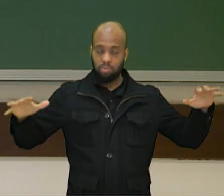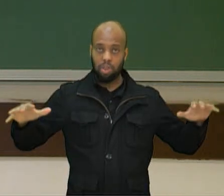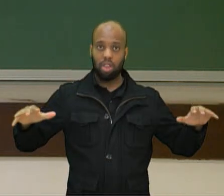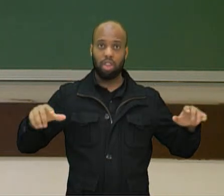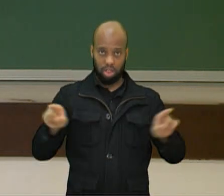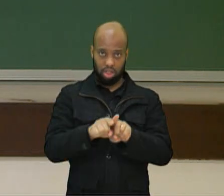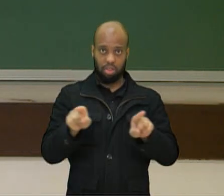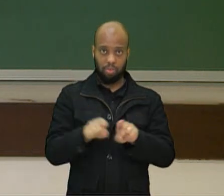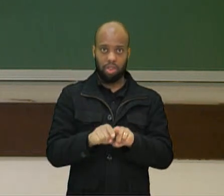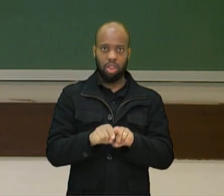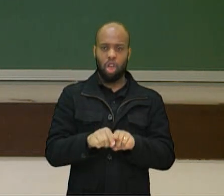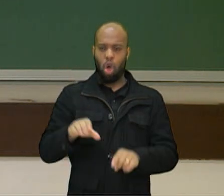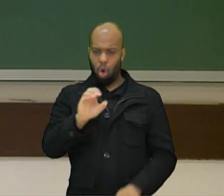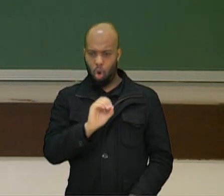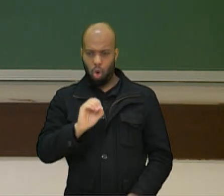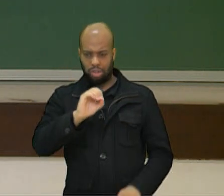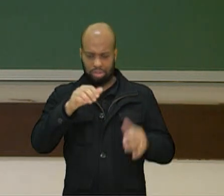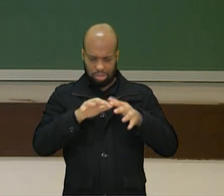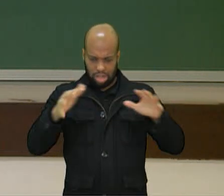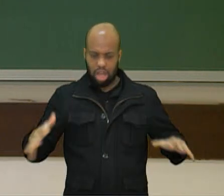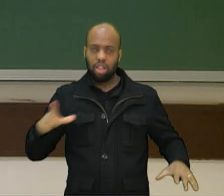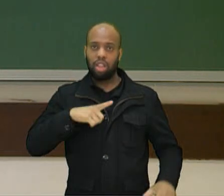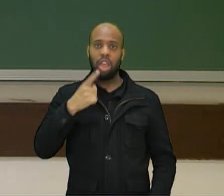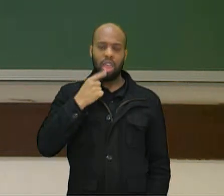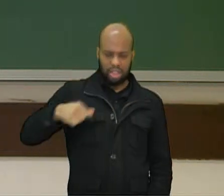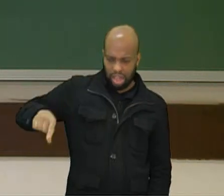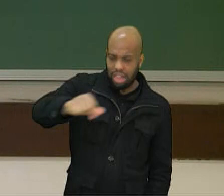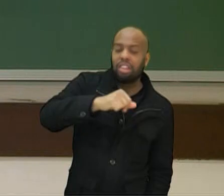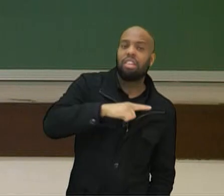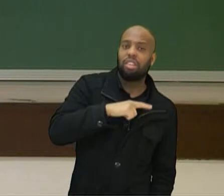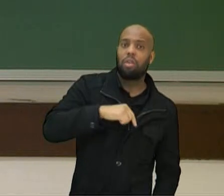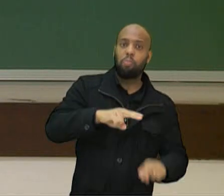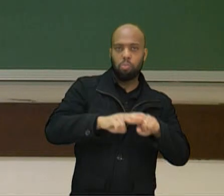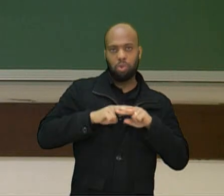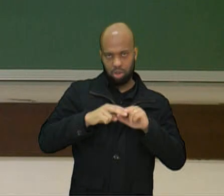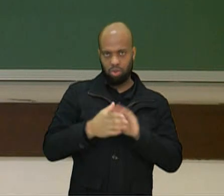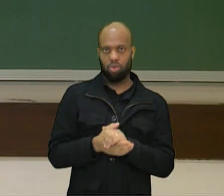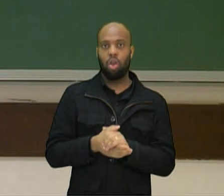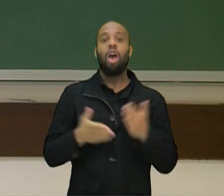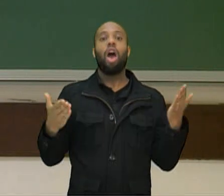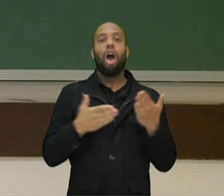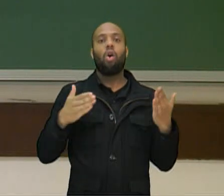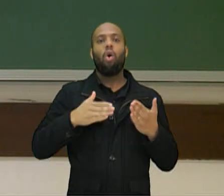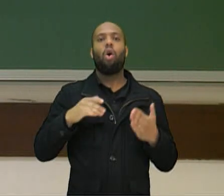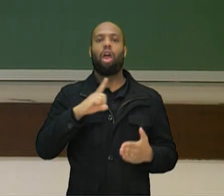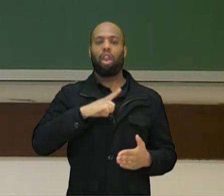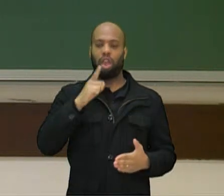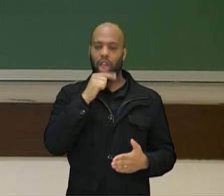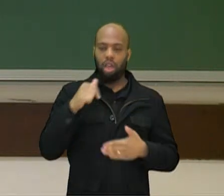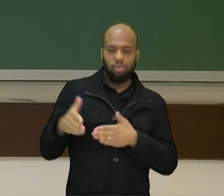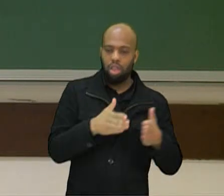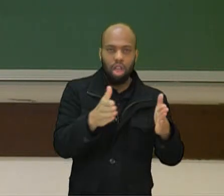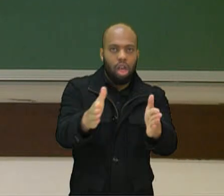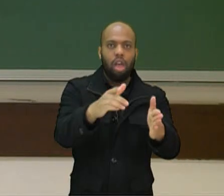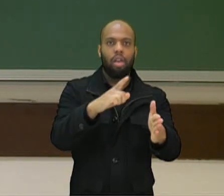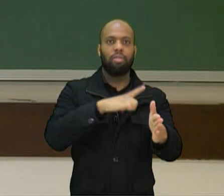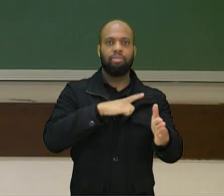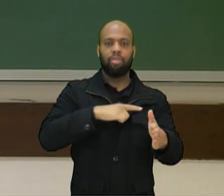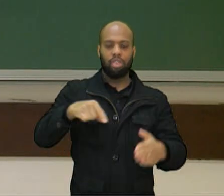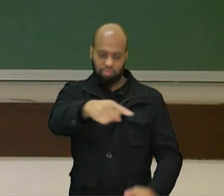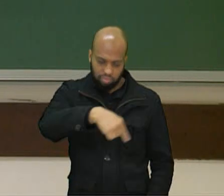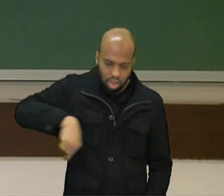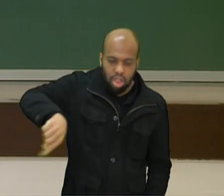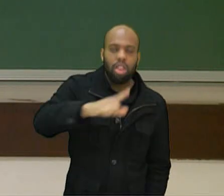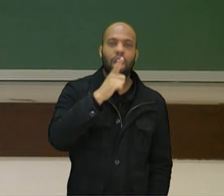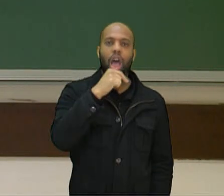uma grande concentração de sal, por isso é água salgada. Já as águas que nós encontramos nos rios, nos